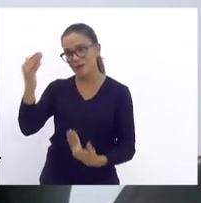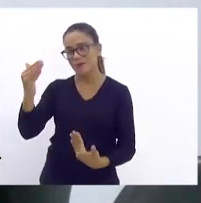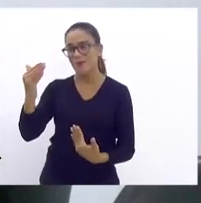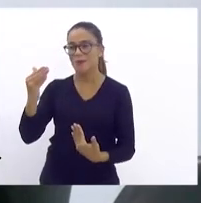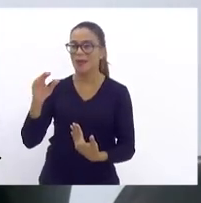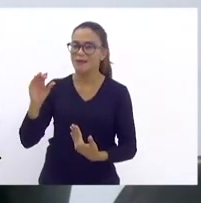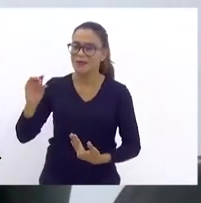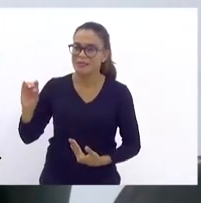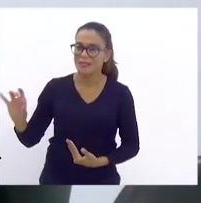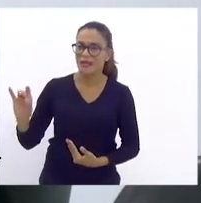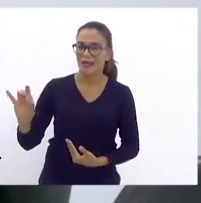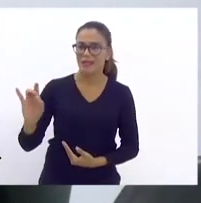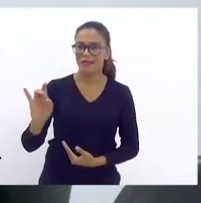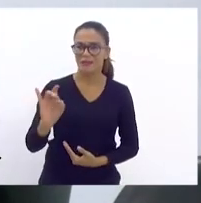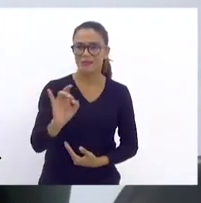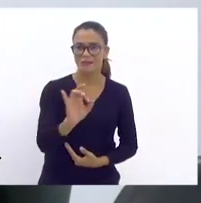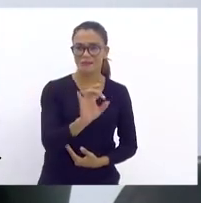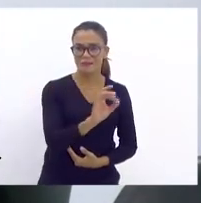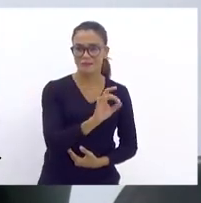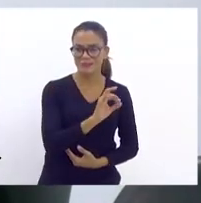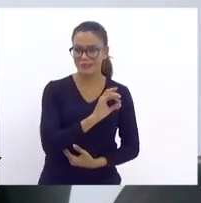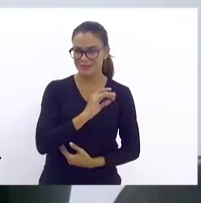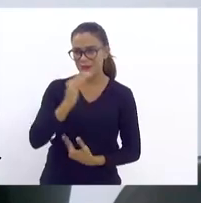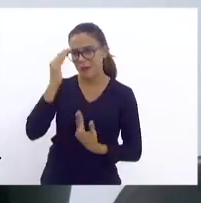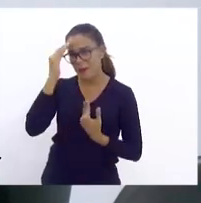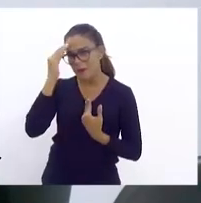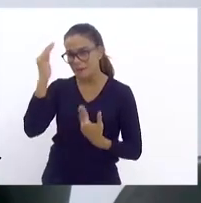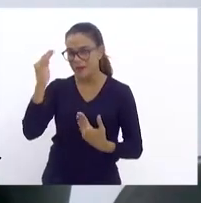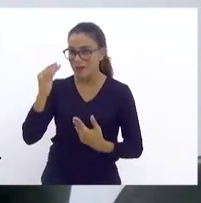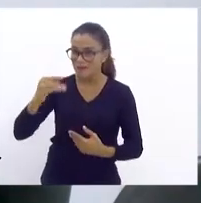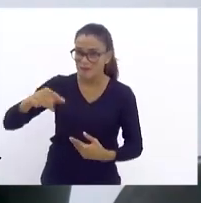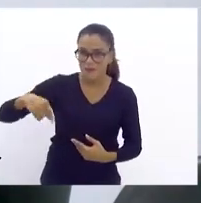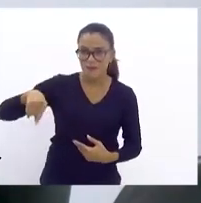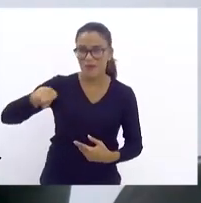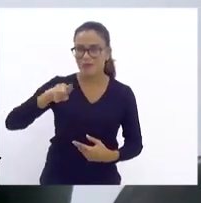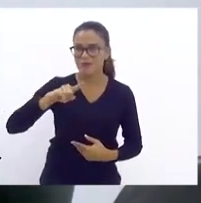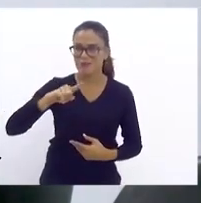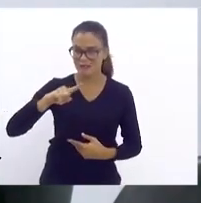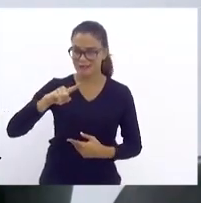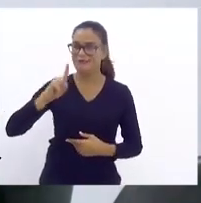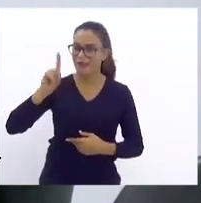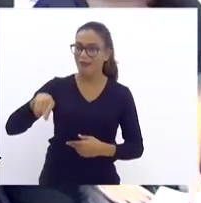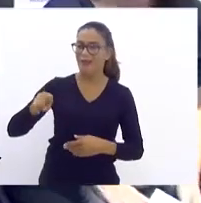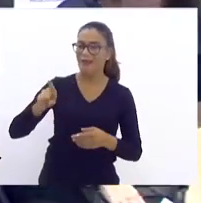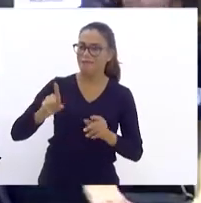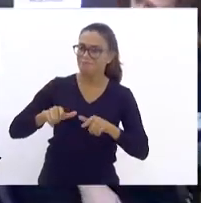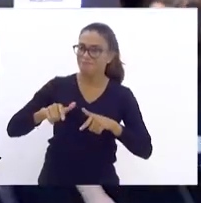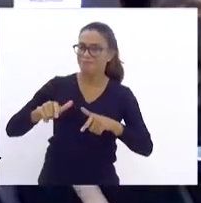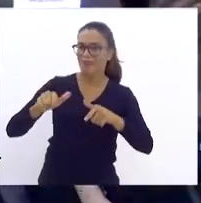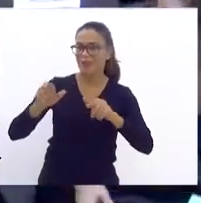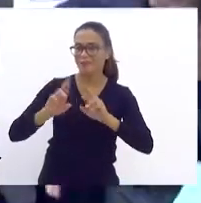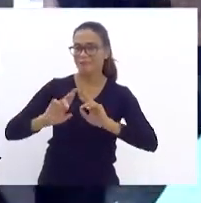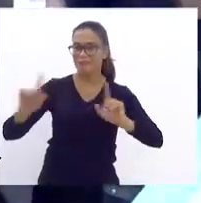de cada um de vocês aqui hoje muito obrigado vocês fazem de fato a diferença